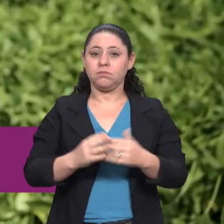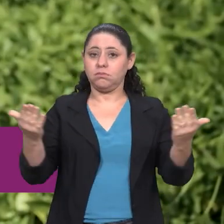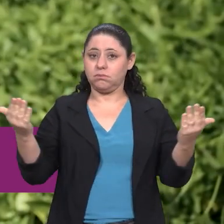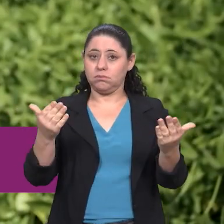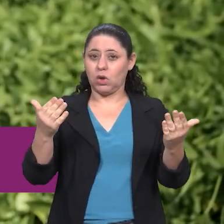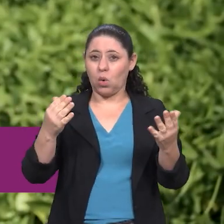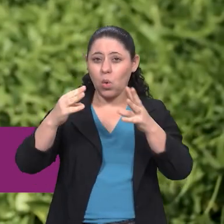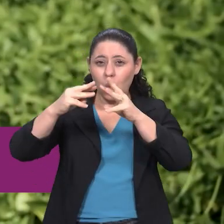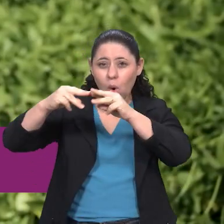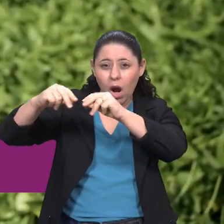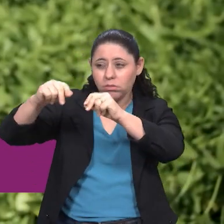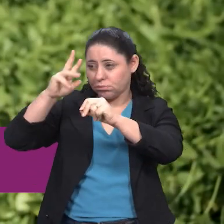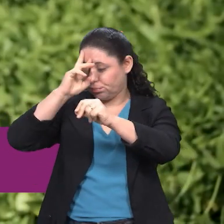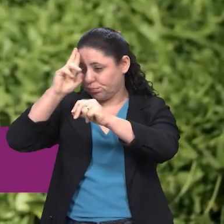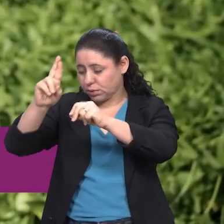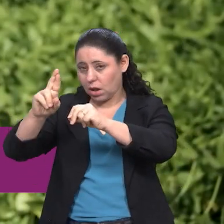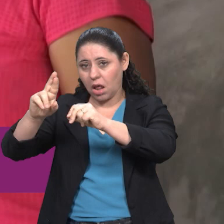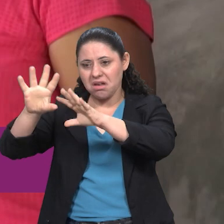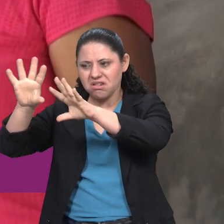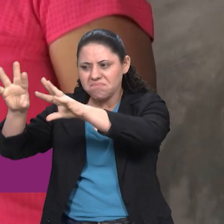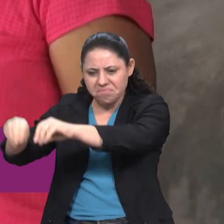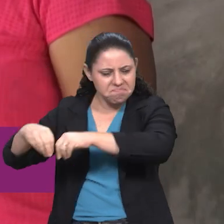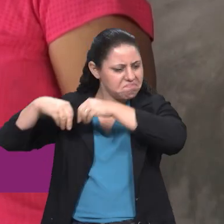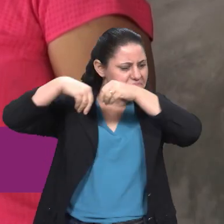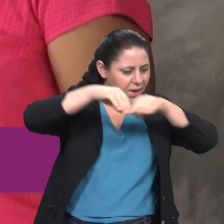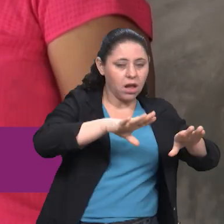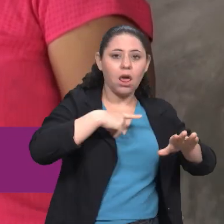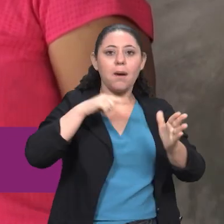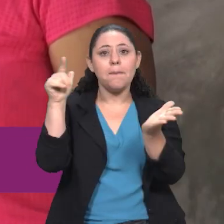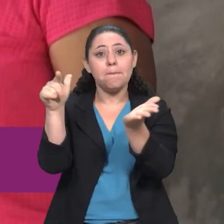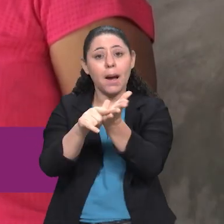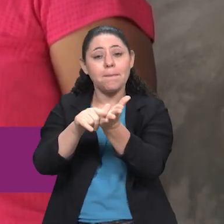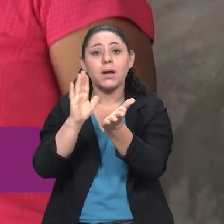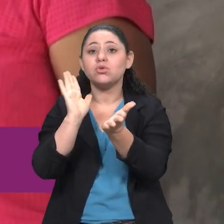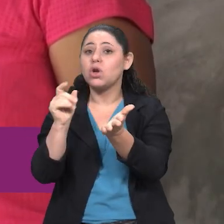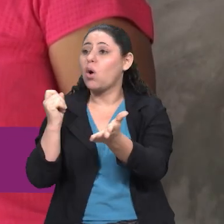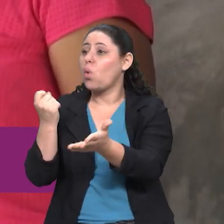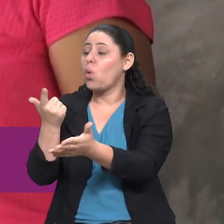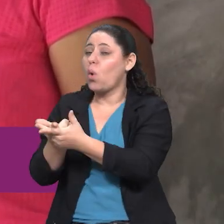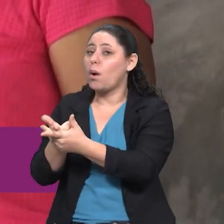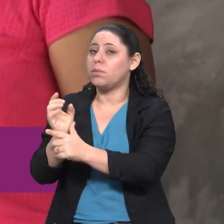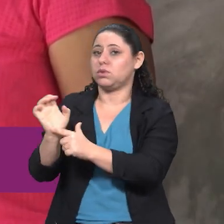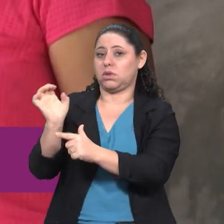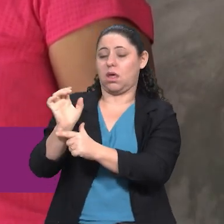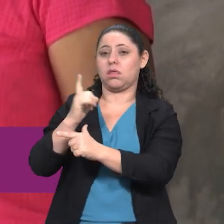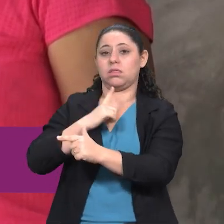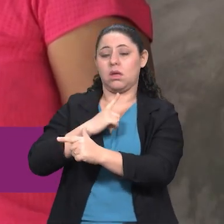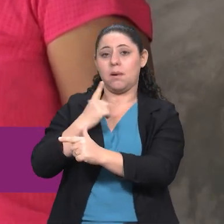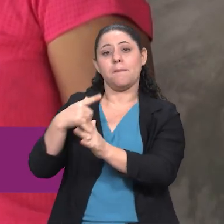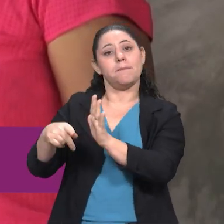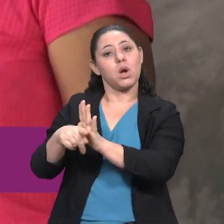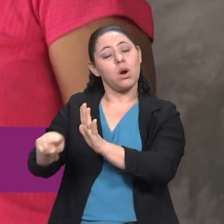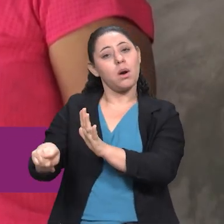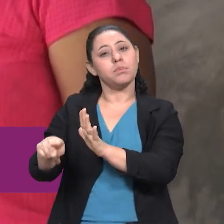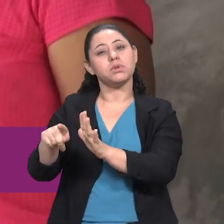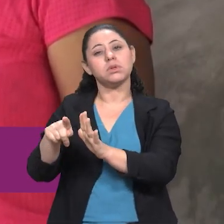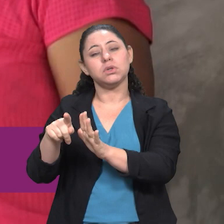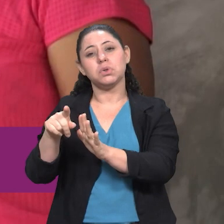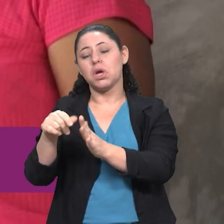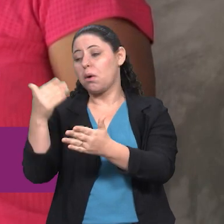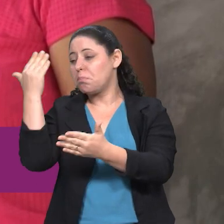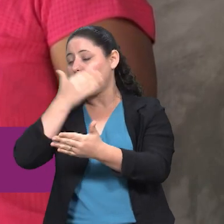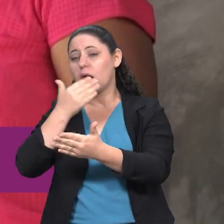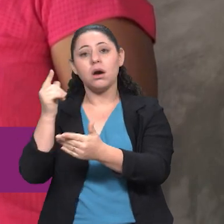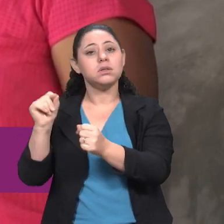que são hoje retiradas dos produtores rurais são áreas de título. São áreas que foram adquiridas pelo Estado, têm cadeia dominial